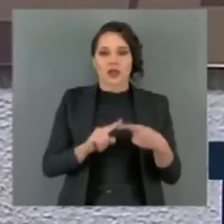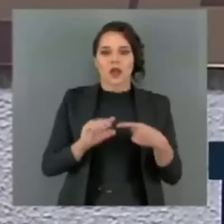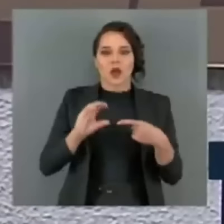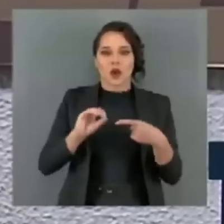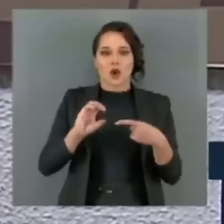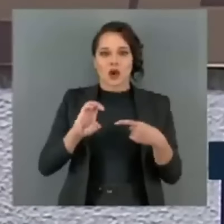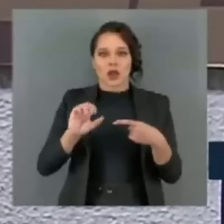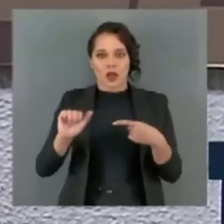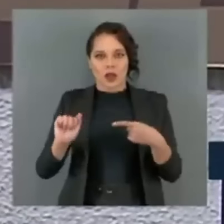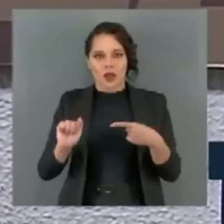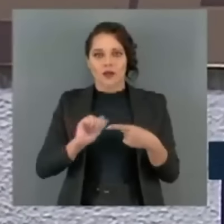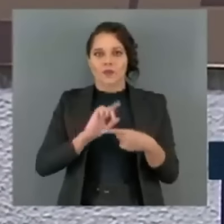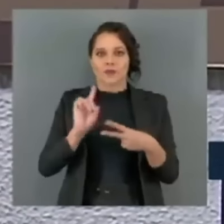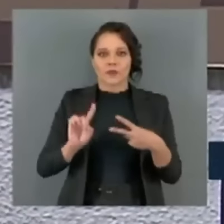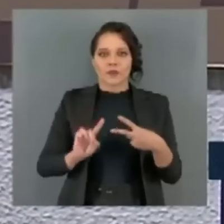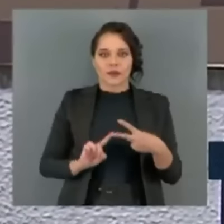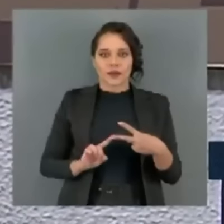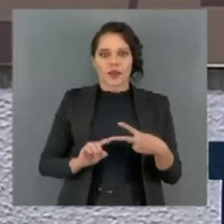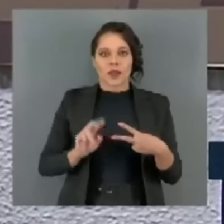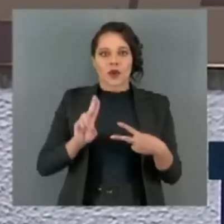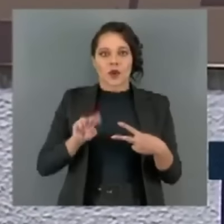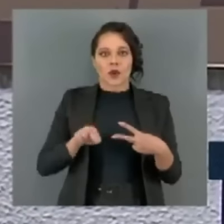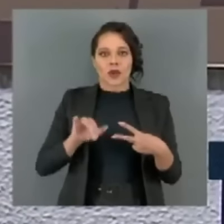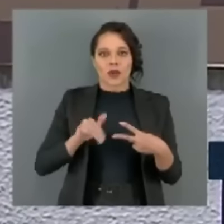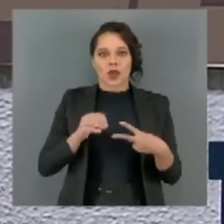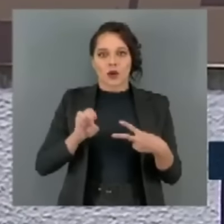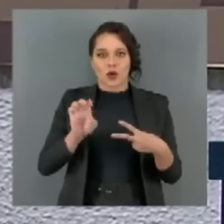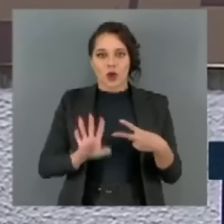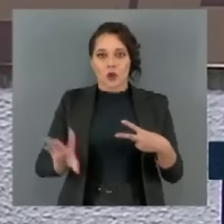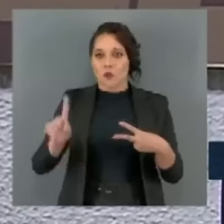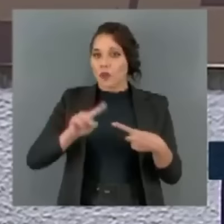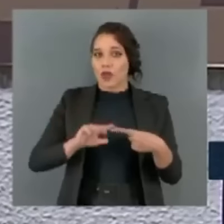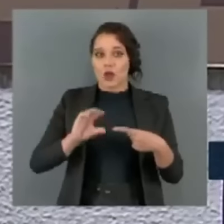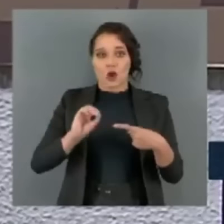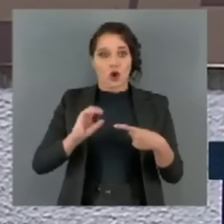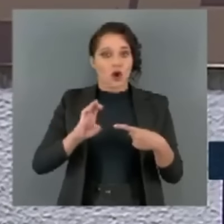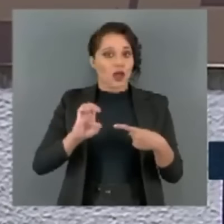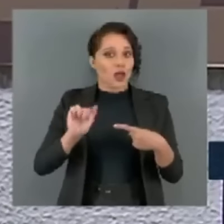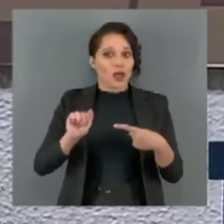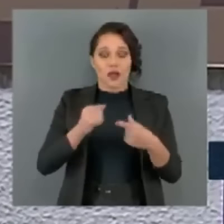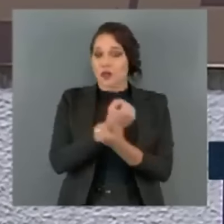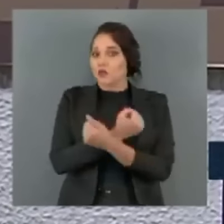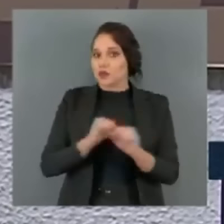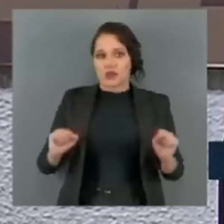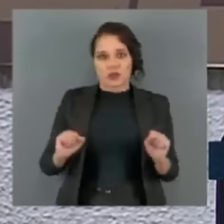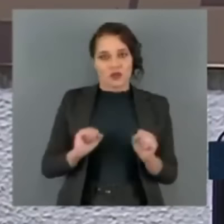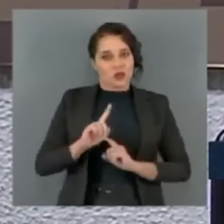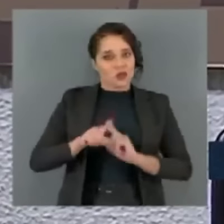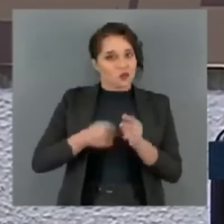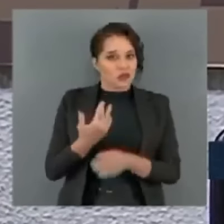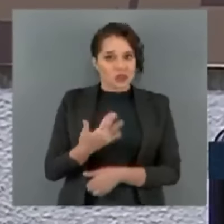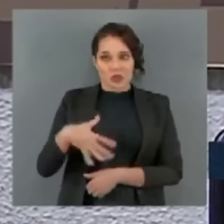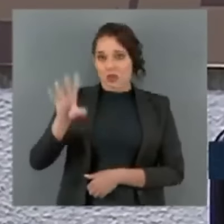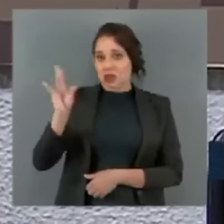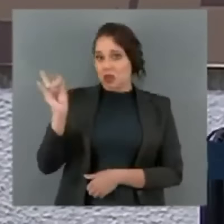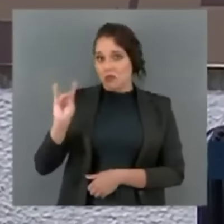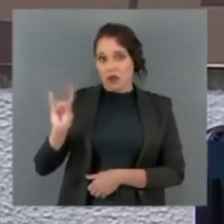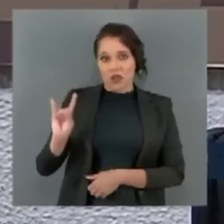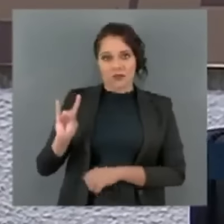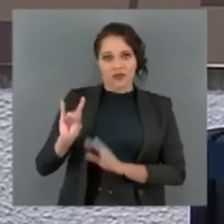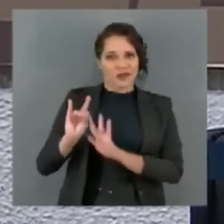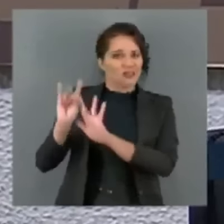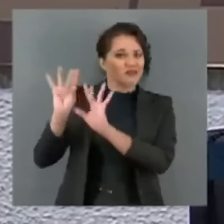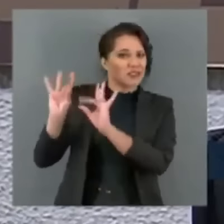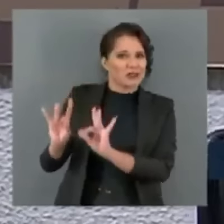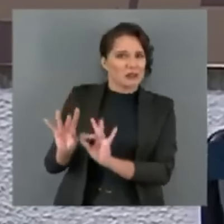OEA e a União Europeia. A OEA é impossível. A OEA, depois do que aconteceu na Bolívia, eu não vou entrar aqui no mérito, porque senão a gente ia